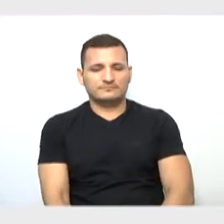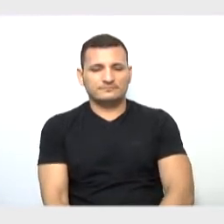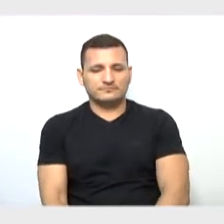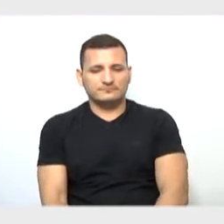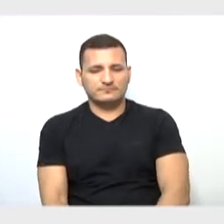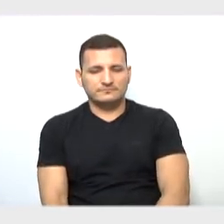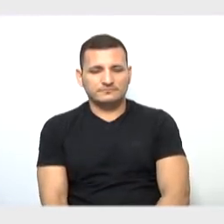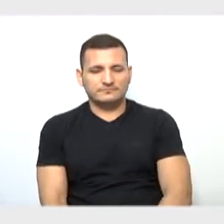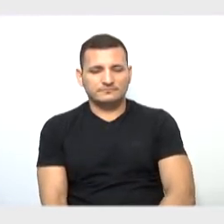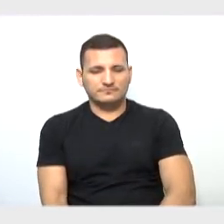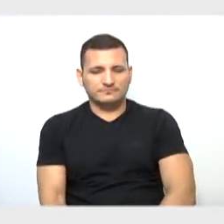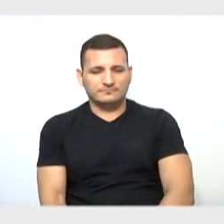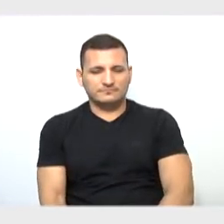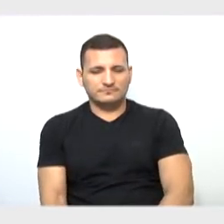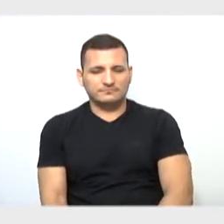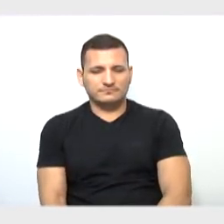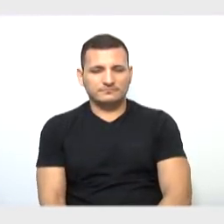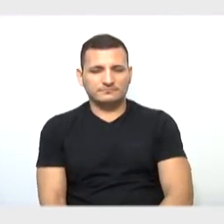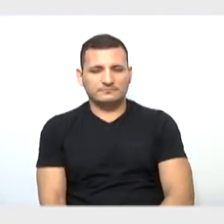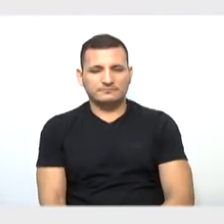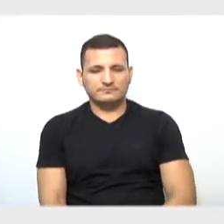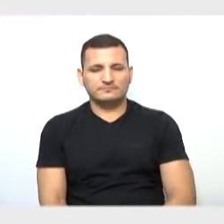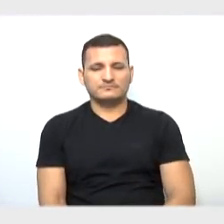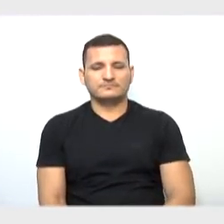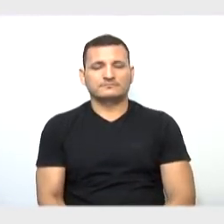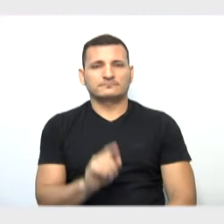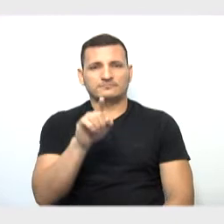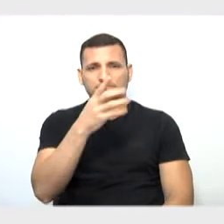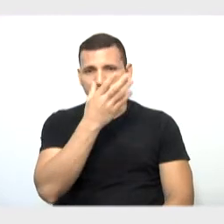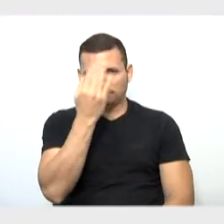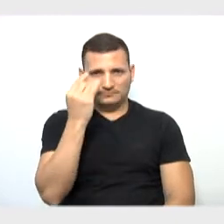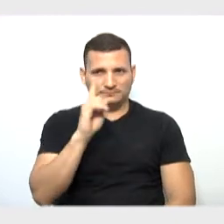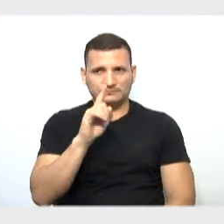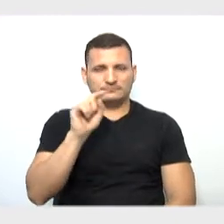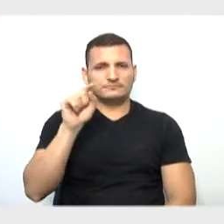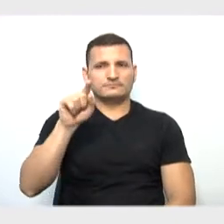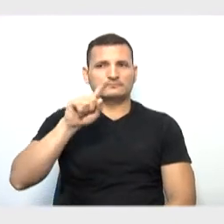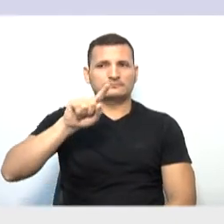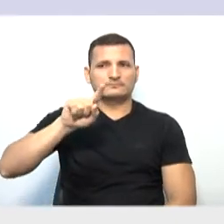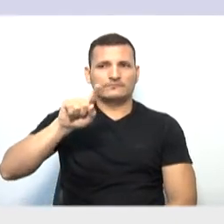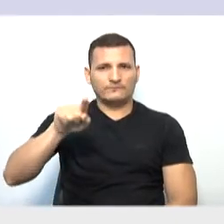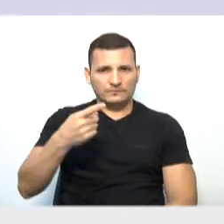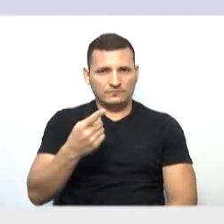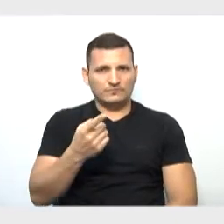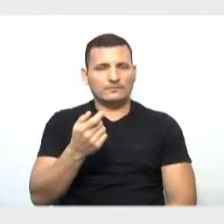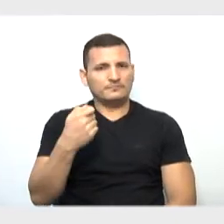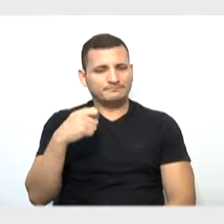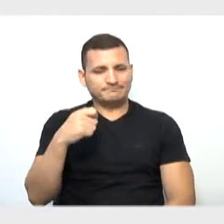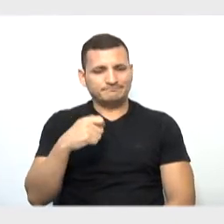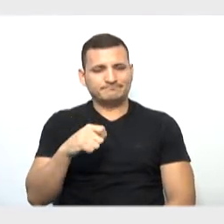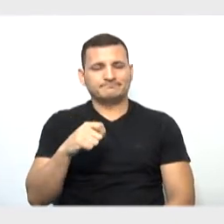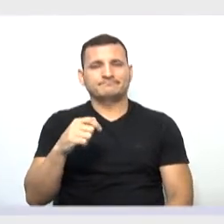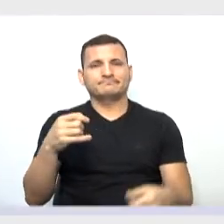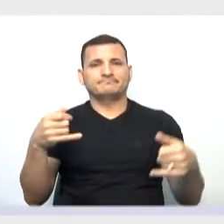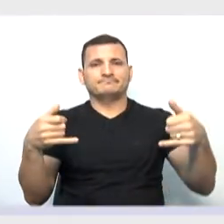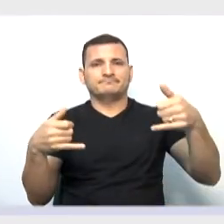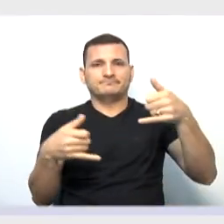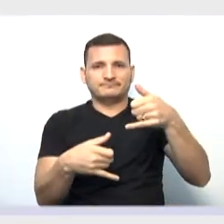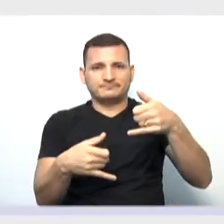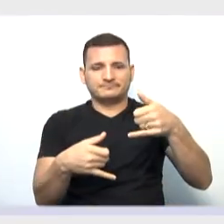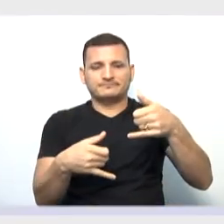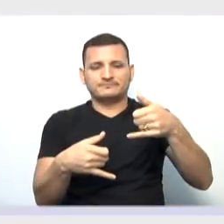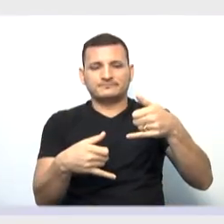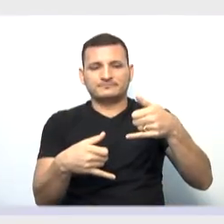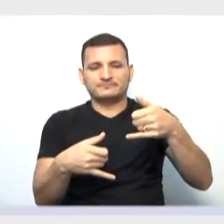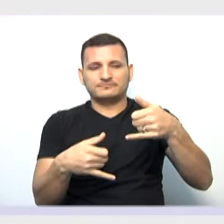A2, C8. Não esqueçam do ponto e vírgula no final e que tem que fechar aqui o